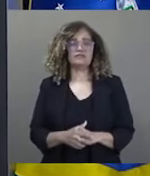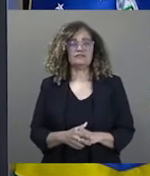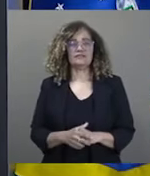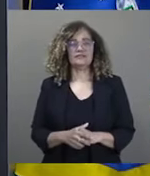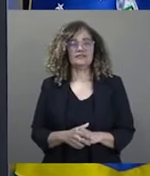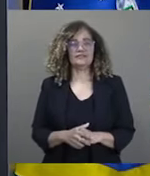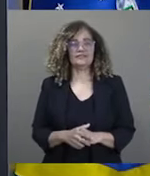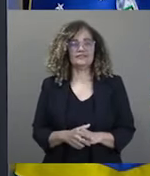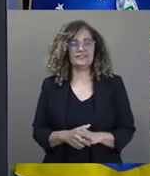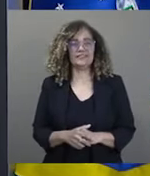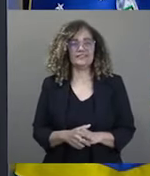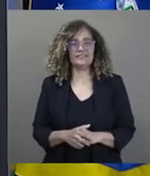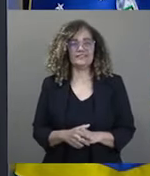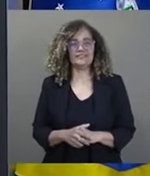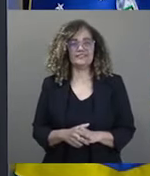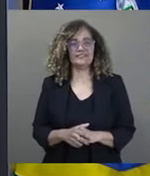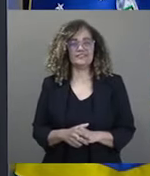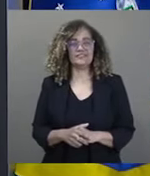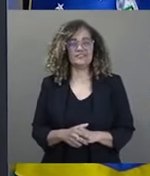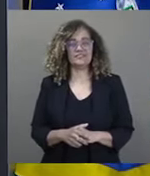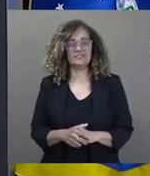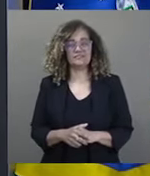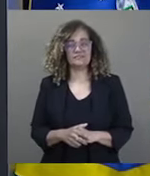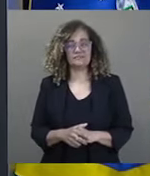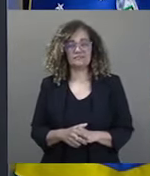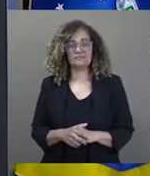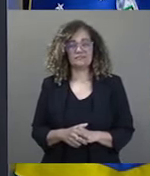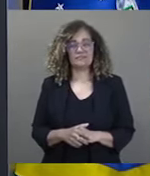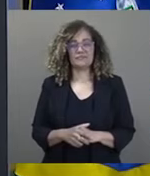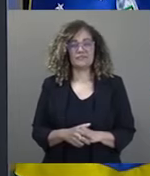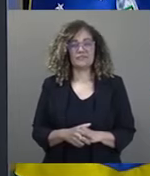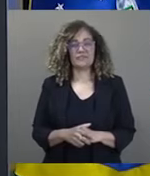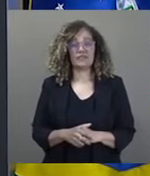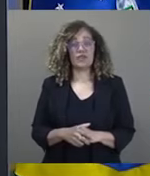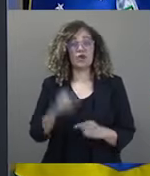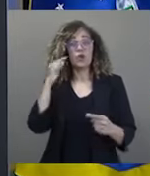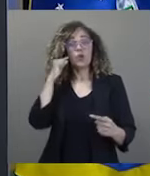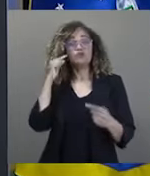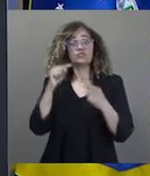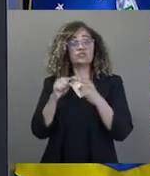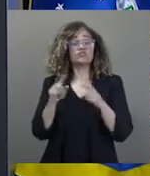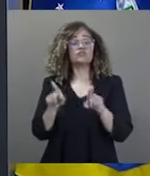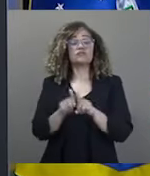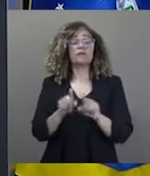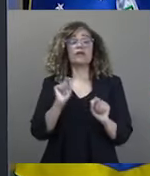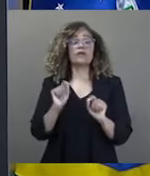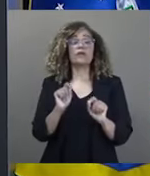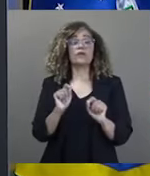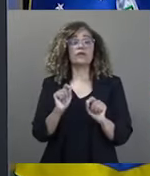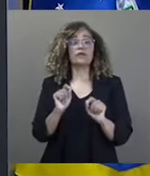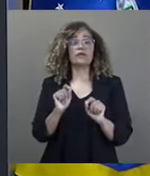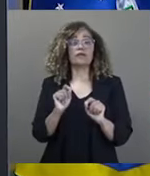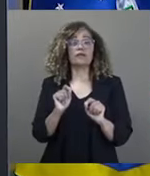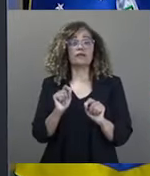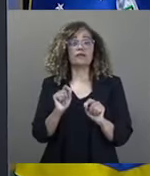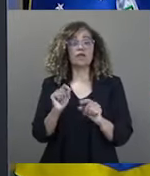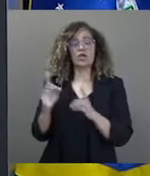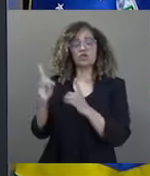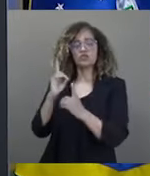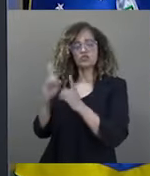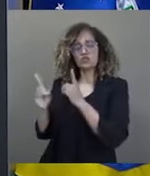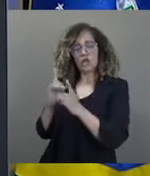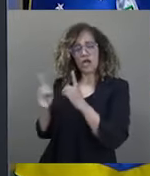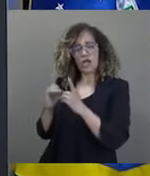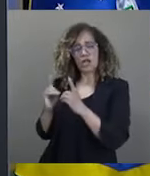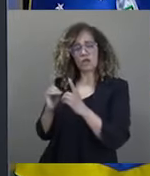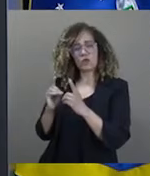polarização ideológica é a concretização do diálogo entre